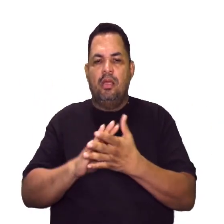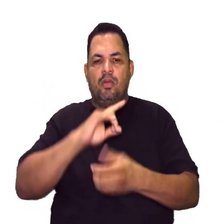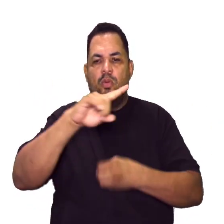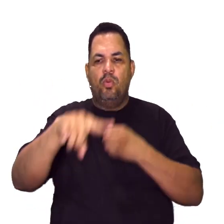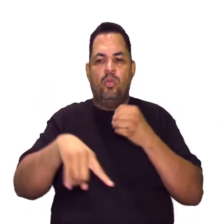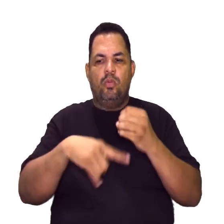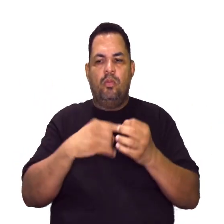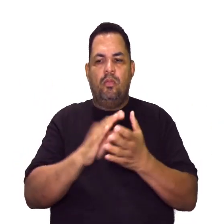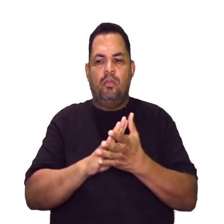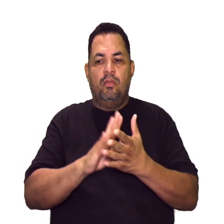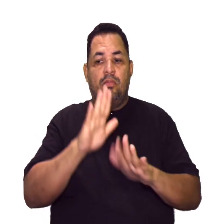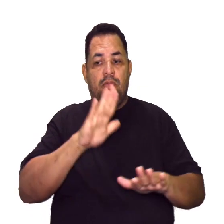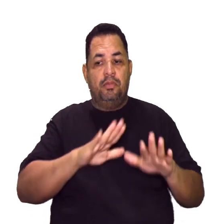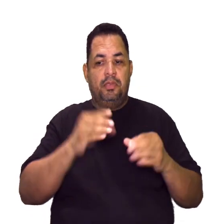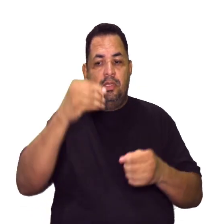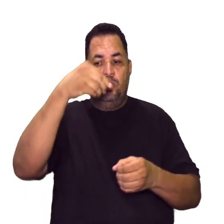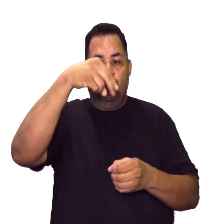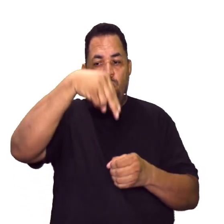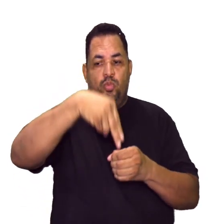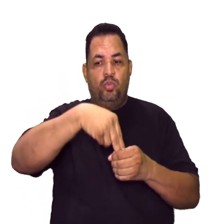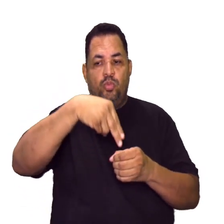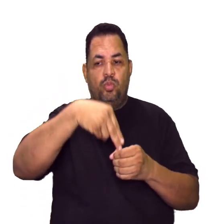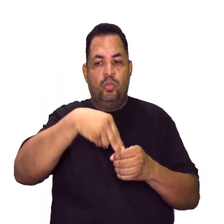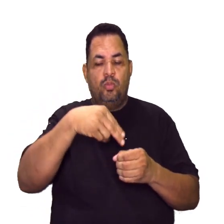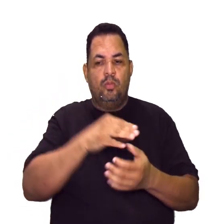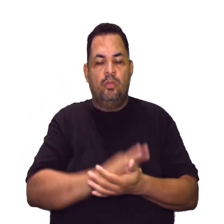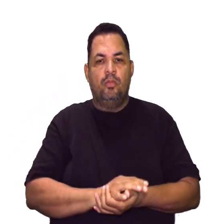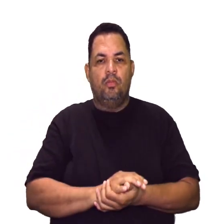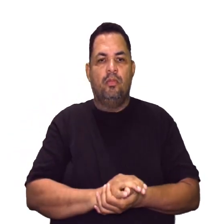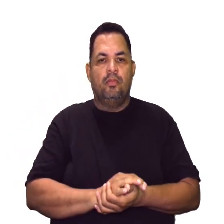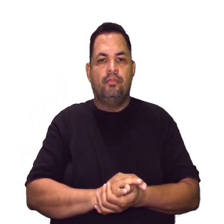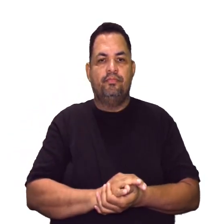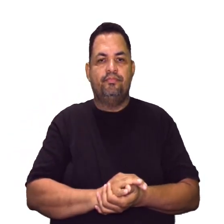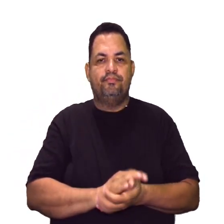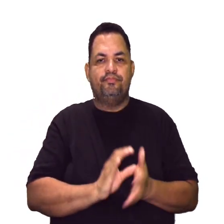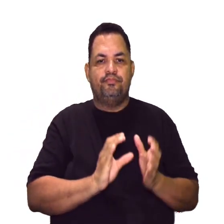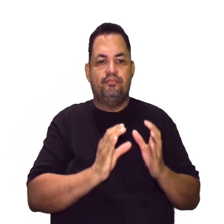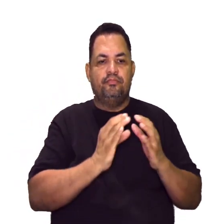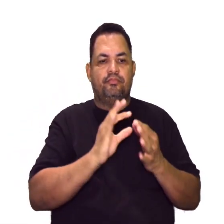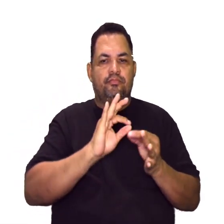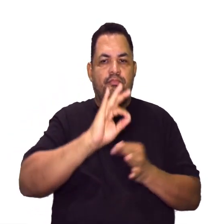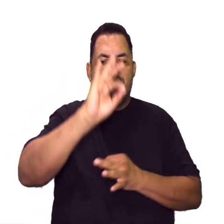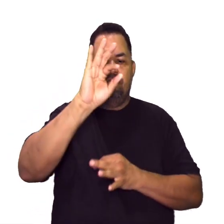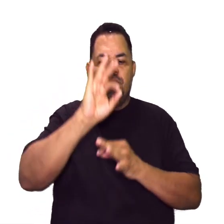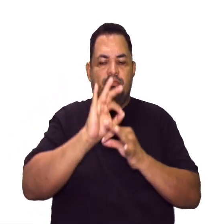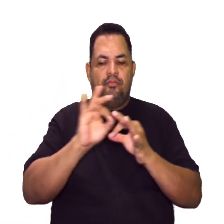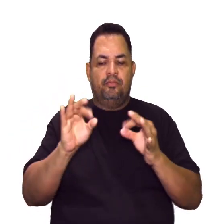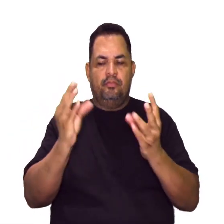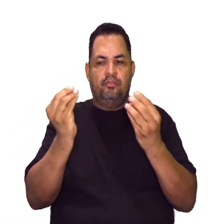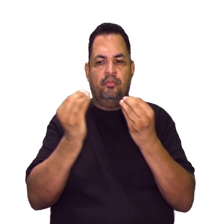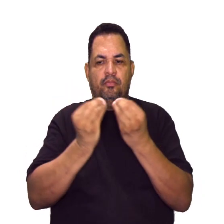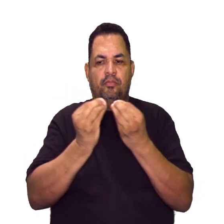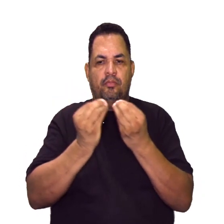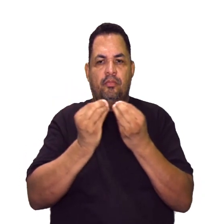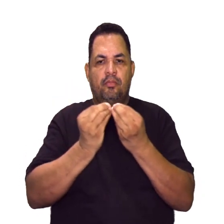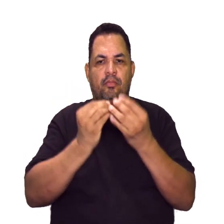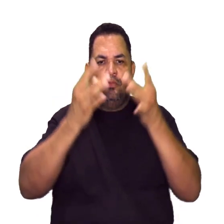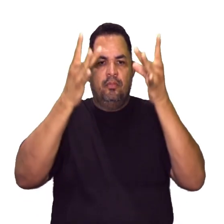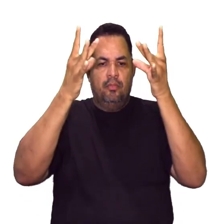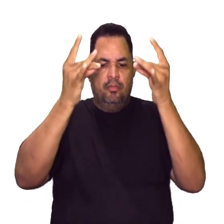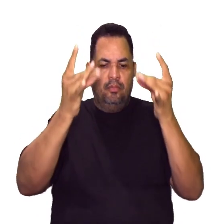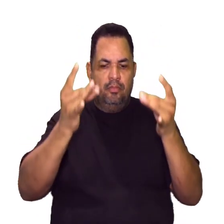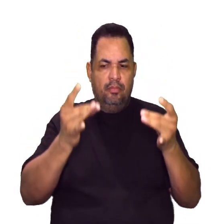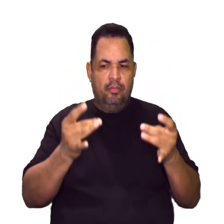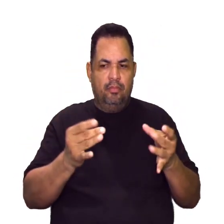depender dos seus núcleos. Portanto, geometria molecular descreve como os